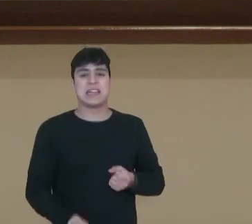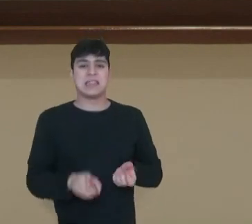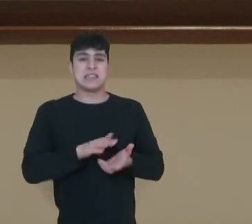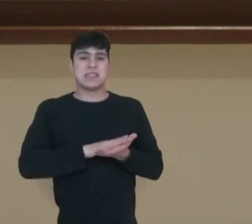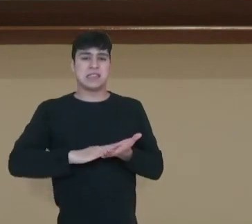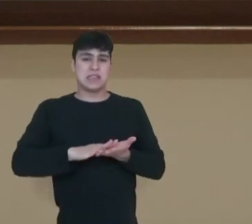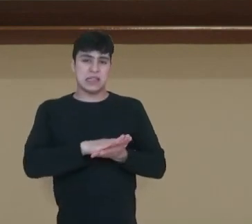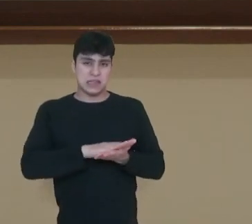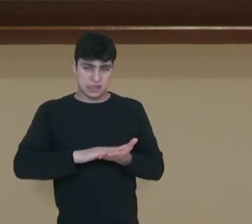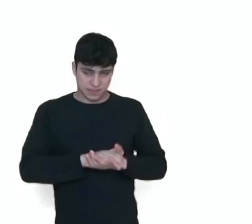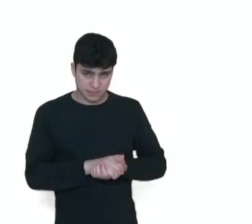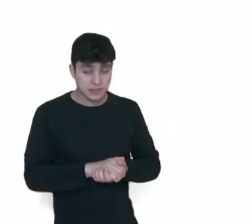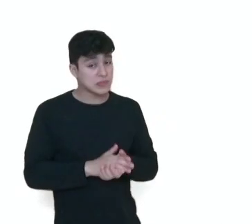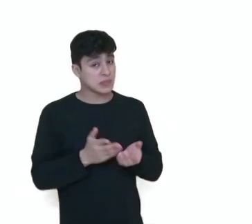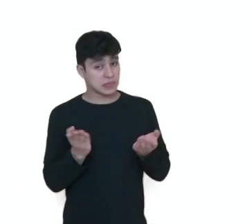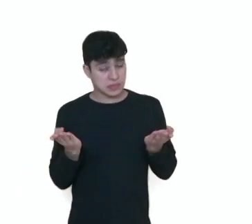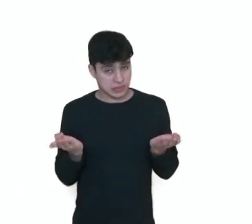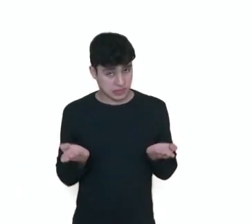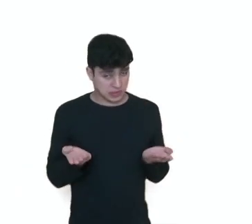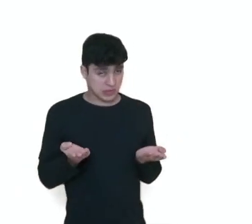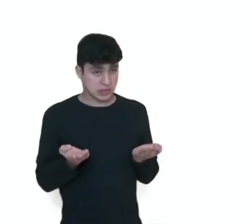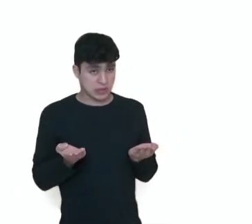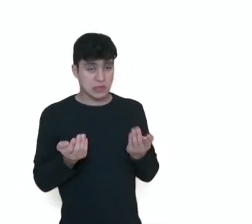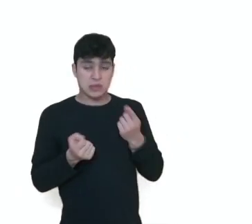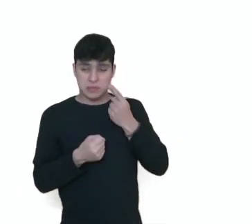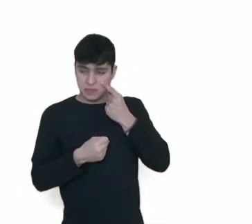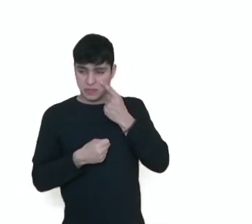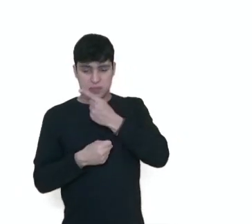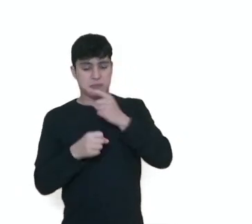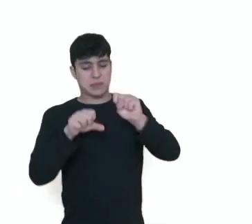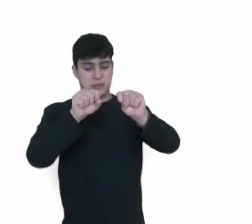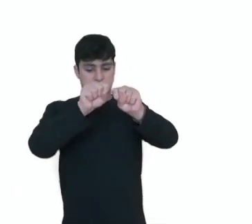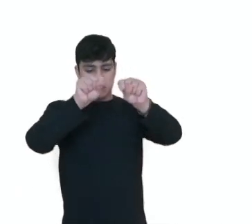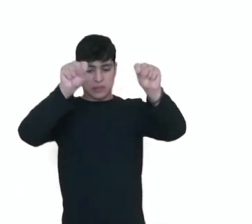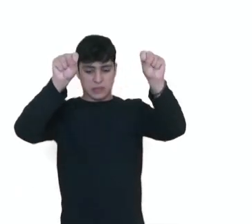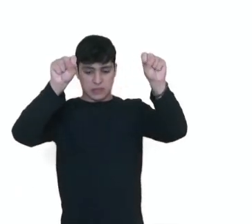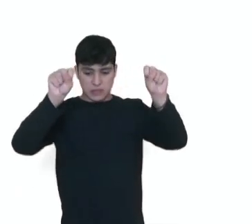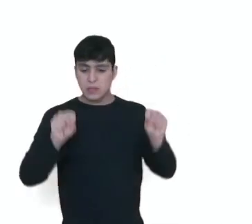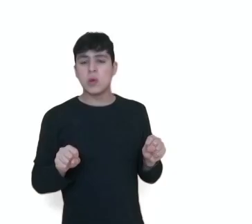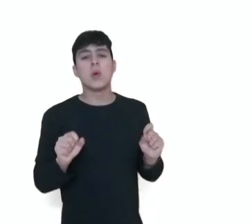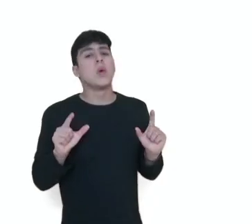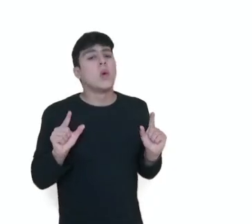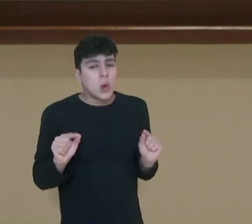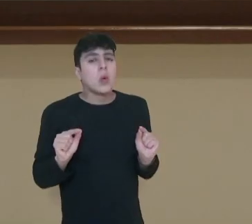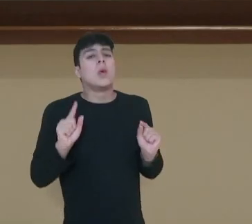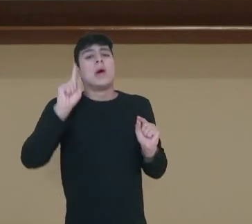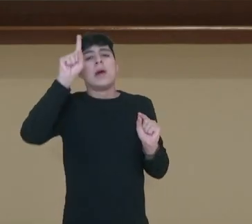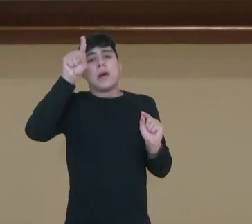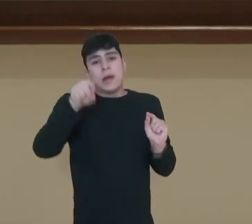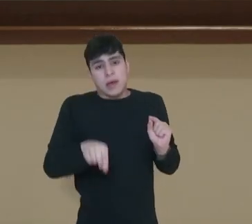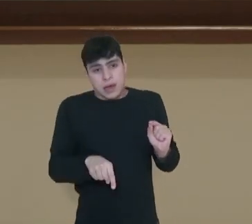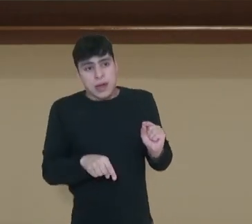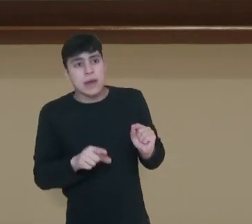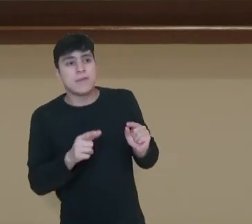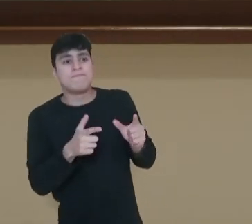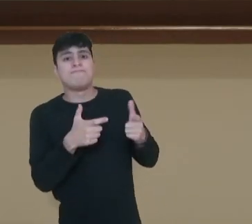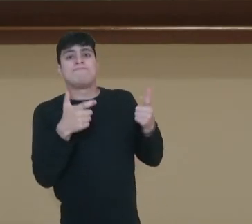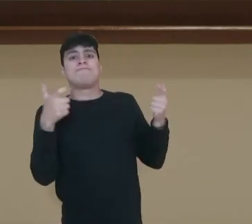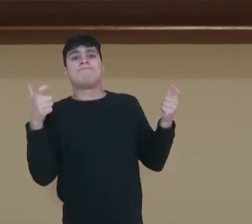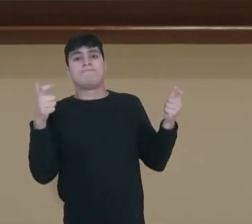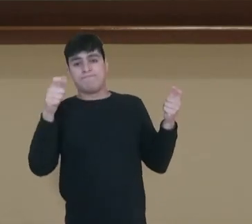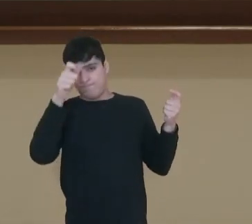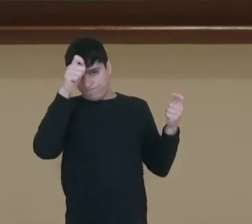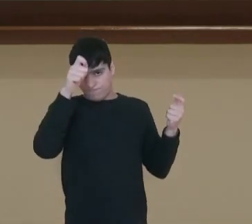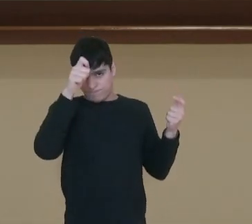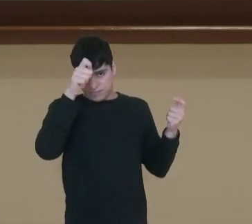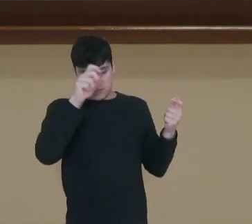nada. Bom, a gente vai ver que, inclusive, esse é um sistema que vai ser praticado por parte dos indianos que fazem